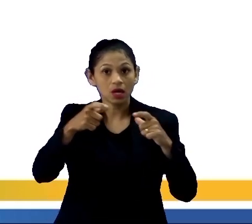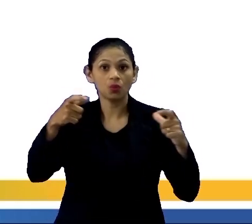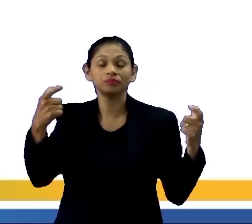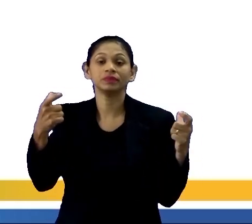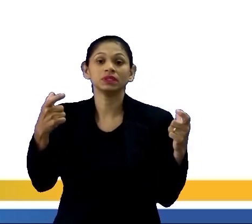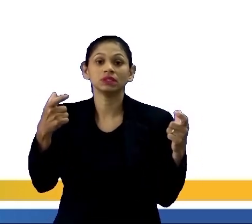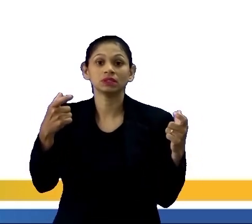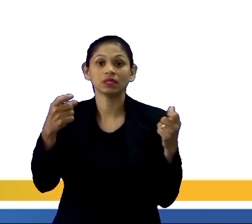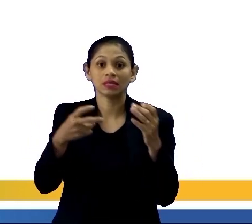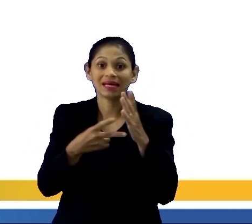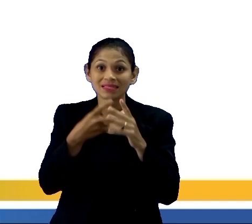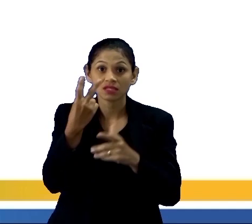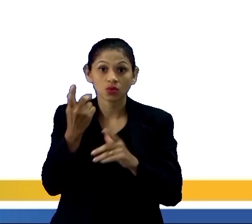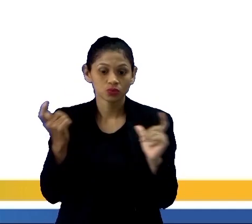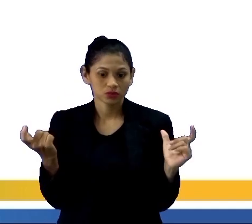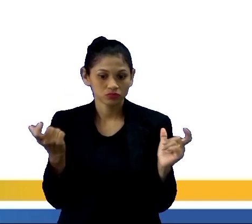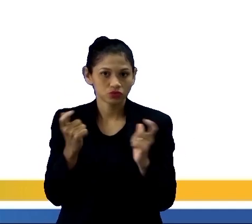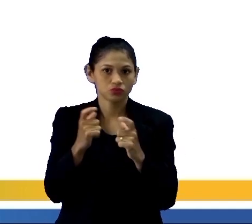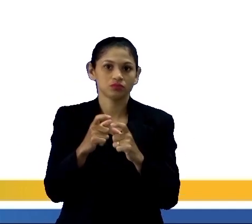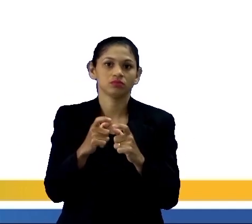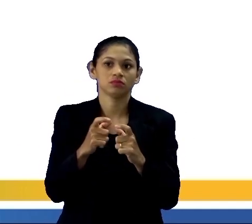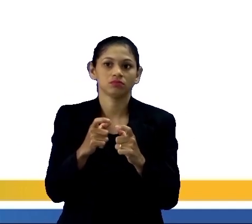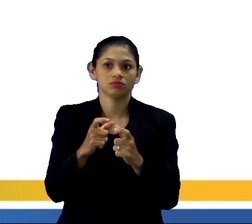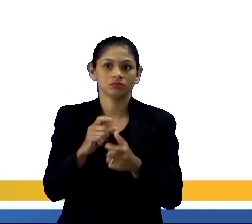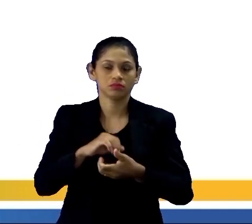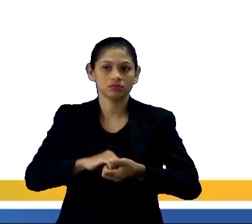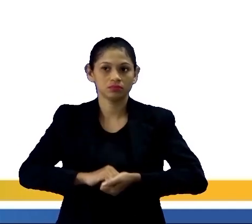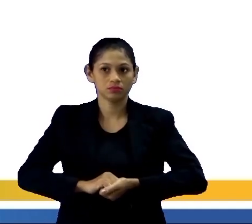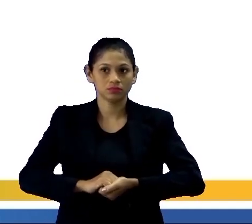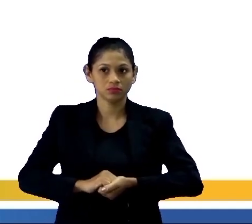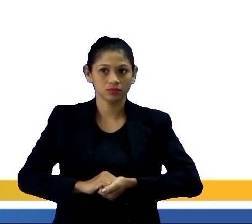linha pela segunda é sempre 24.